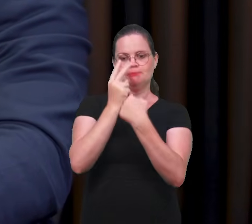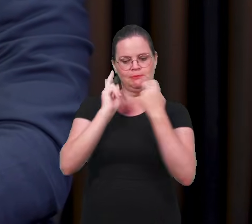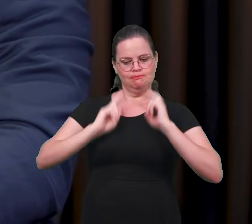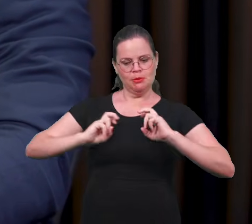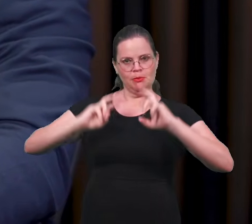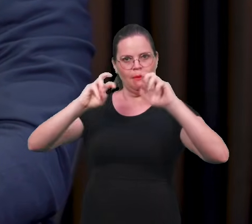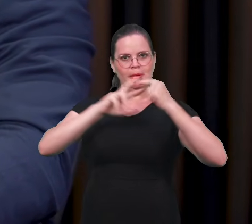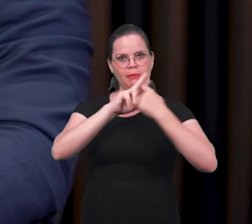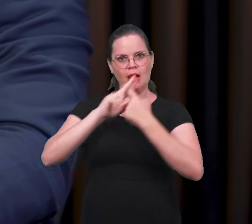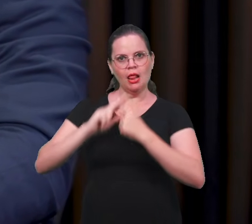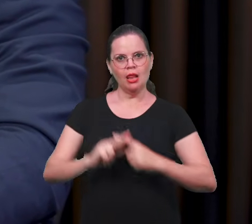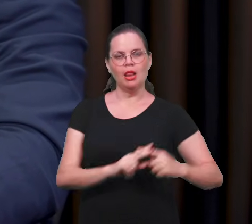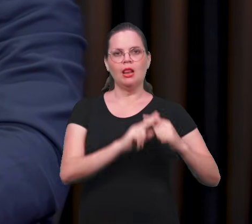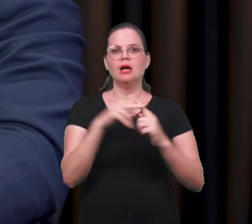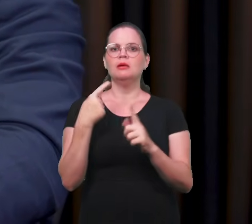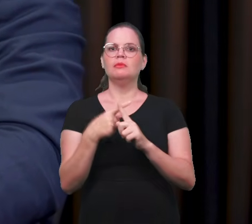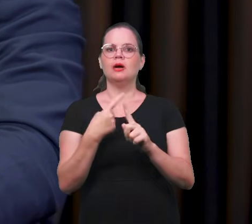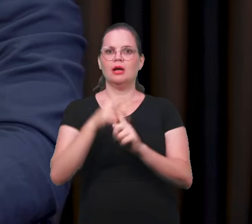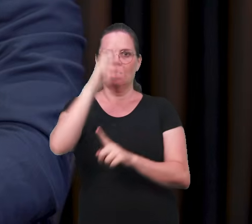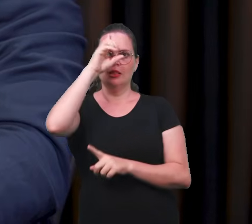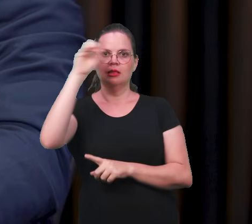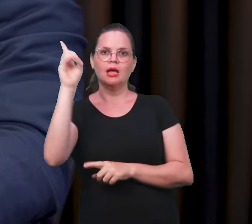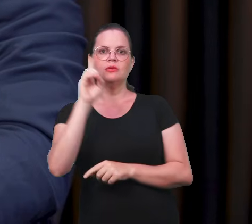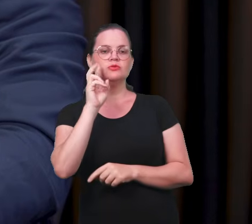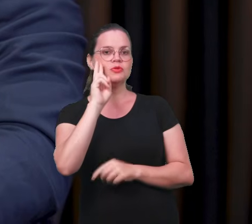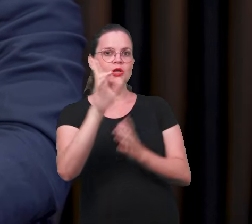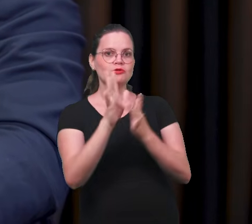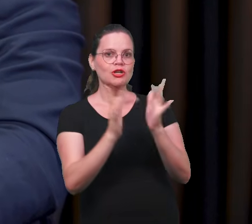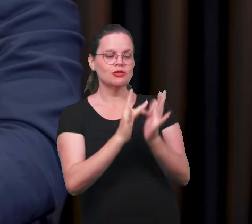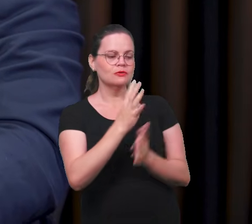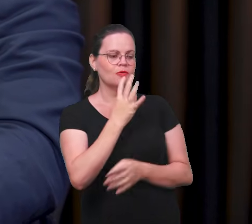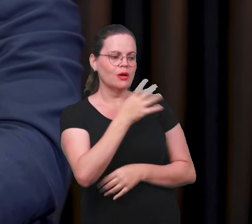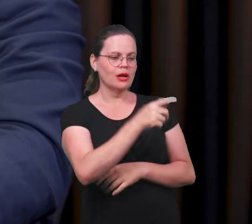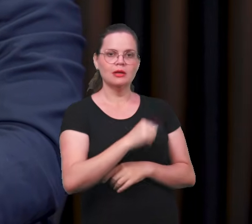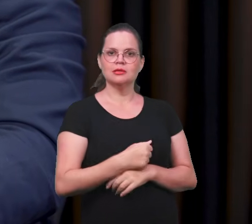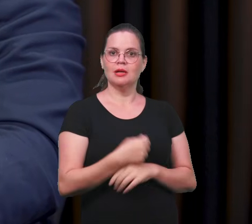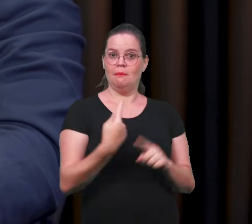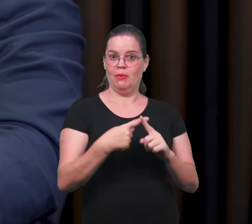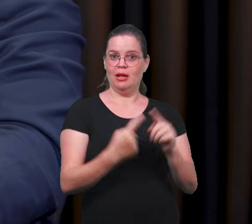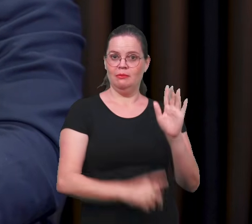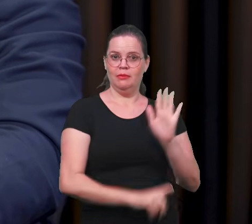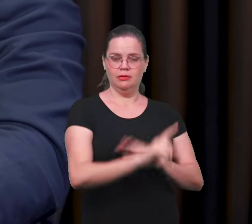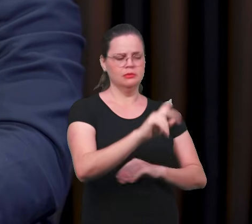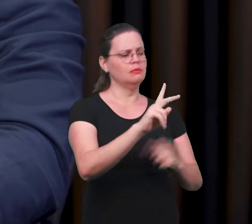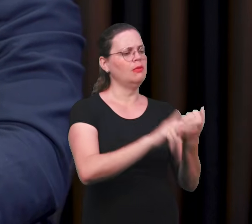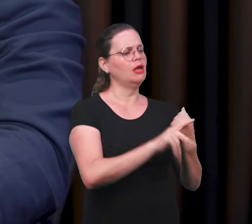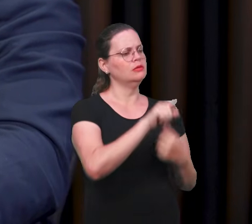O Senhor sondando ali o seu coração. Pedro, tu me amas?